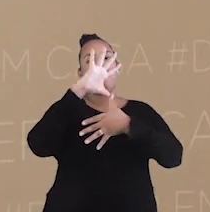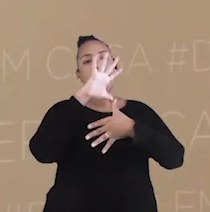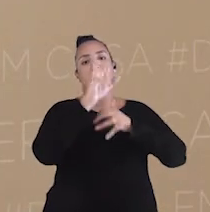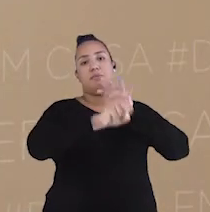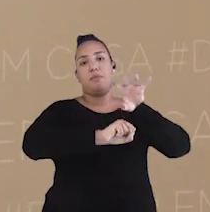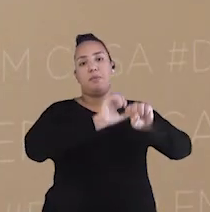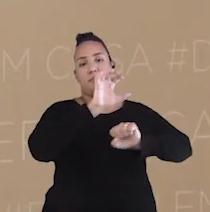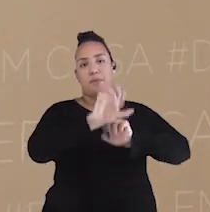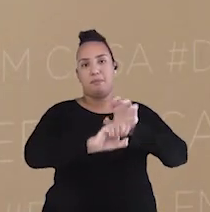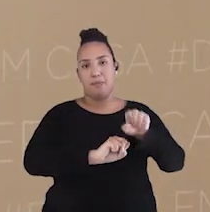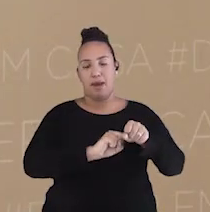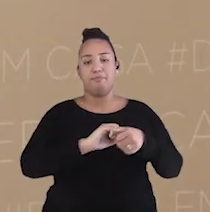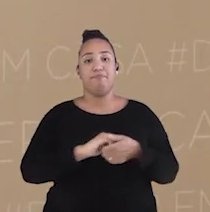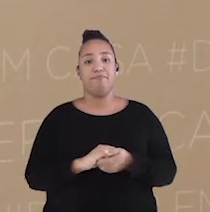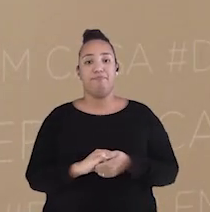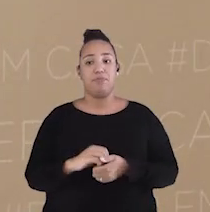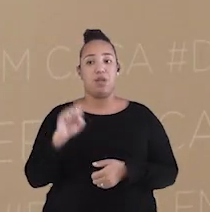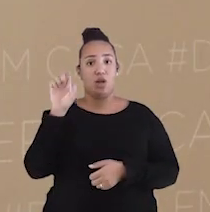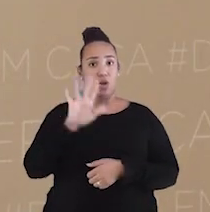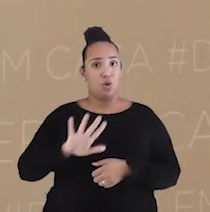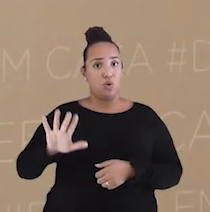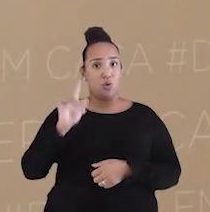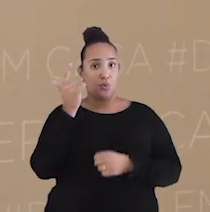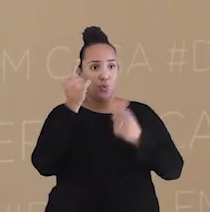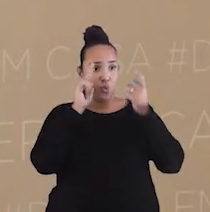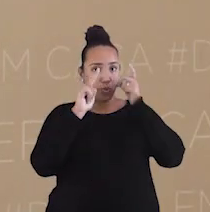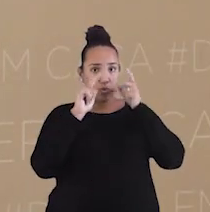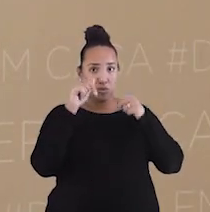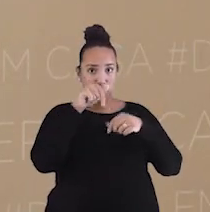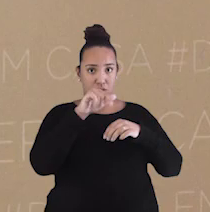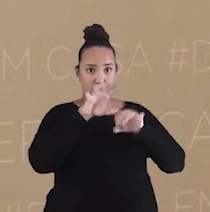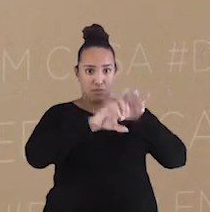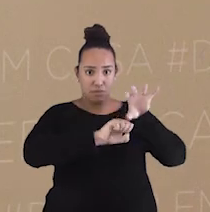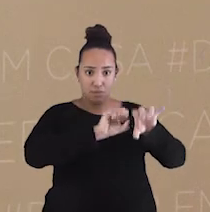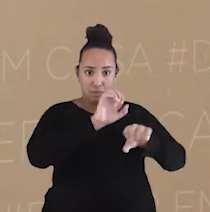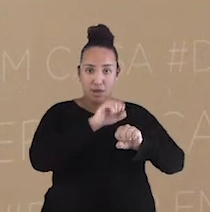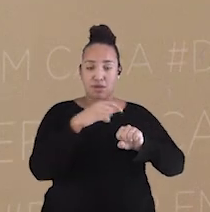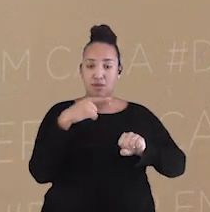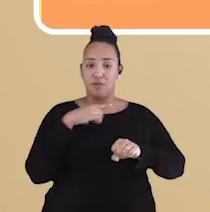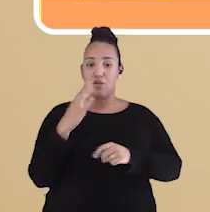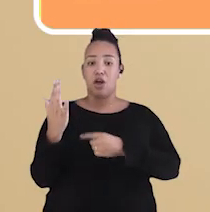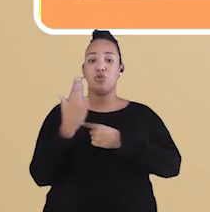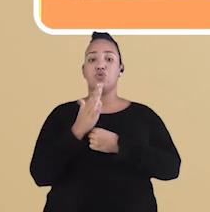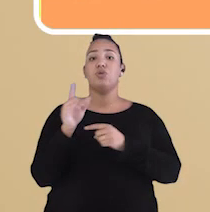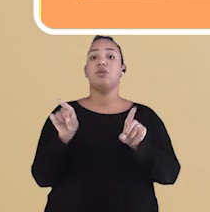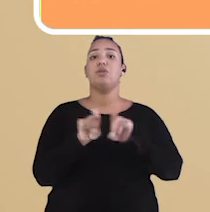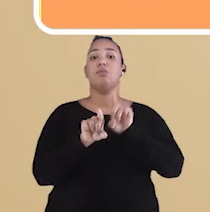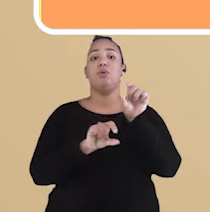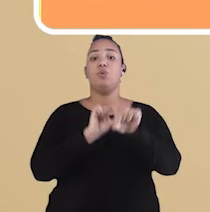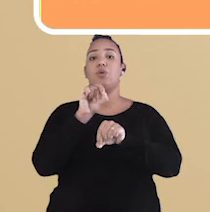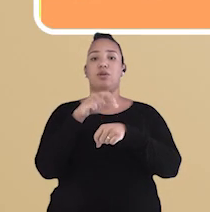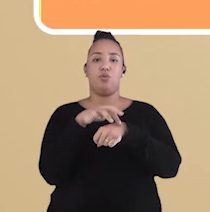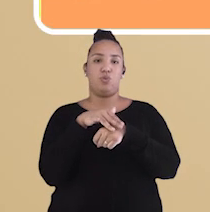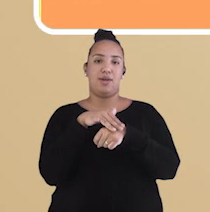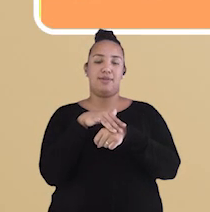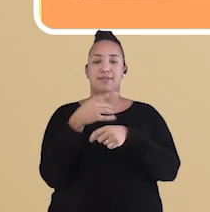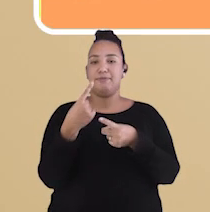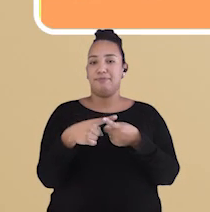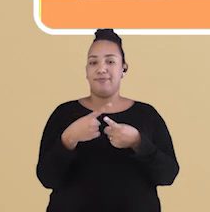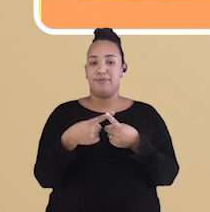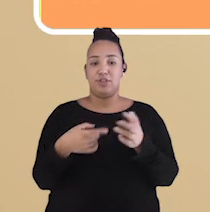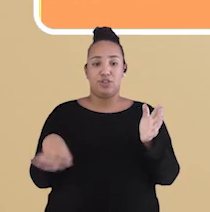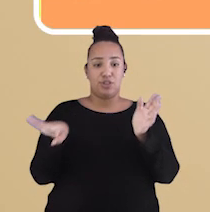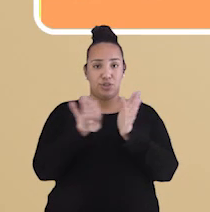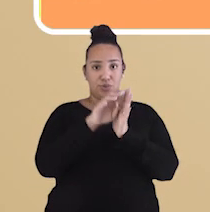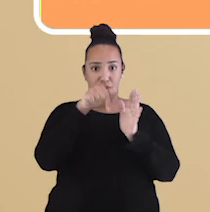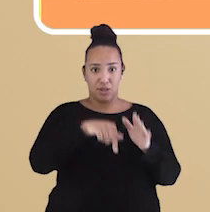conquista do europeu ao território americano teve uma grande aliada, as doenças. Ao chegar aqui, os espanhóis trouxeram